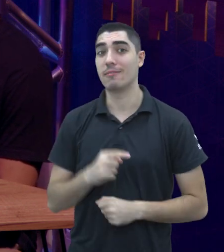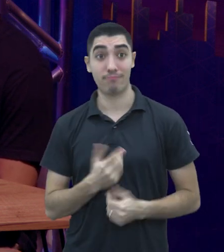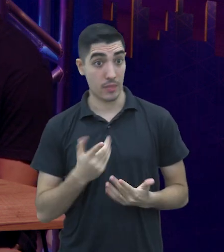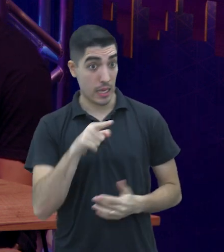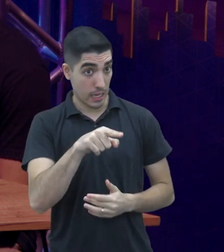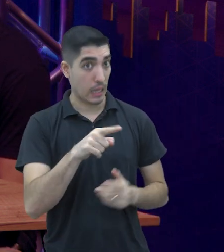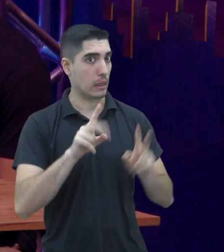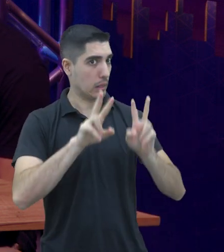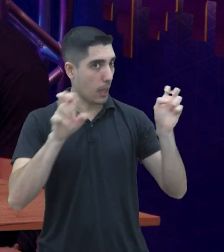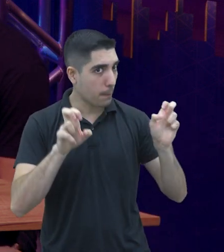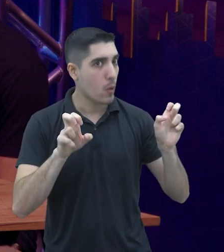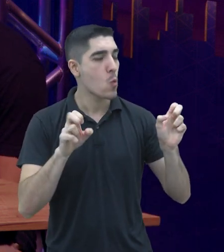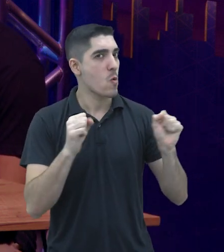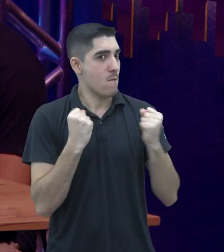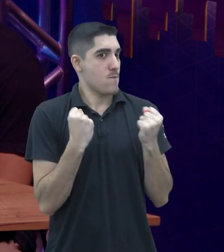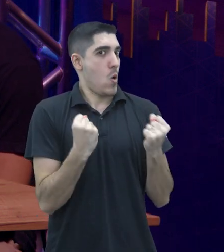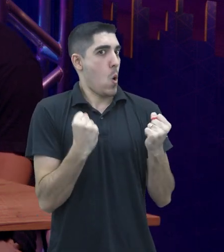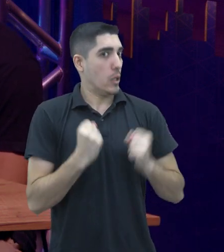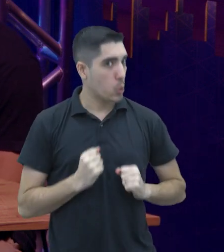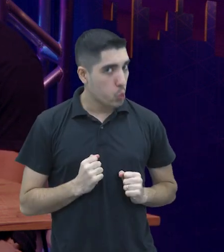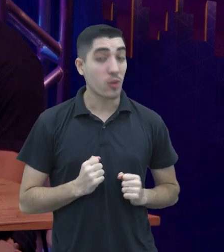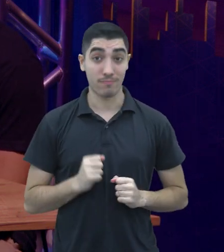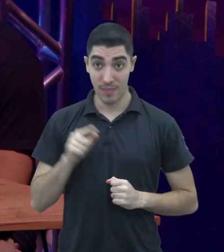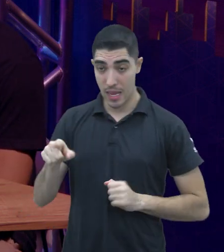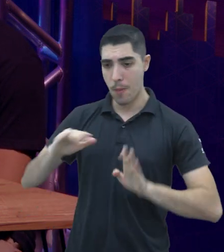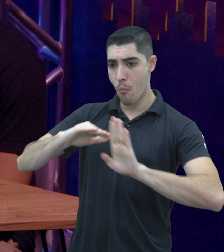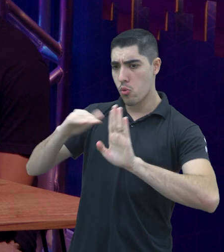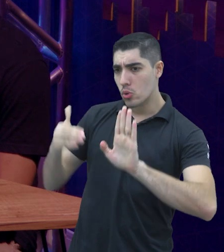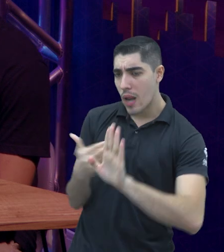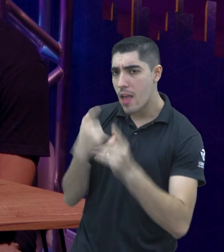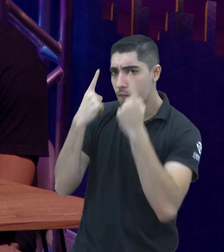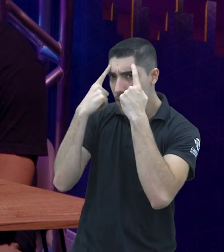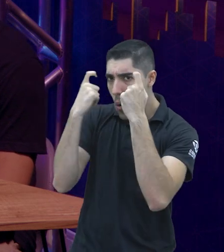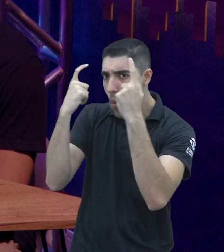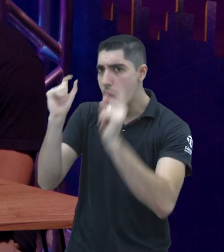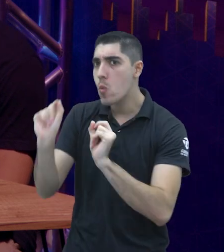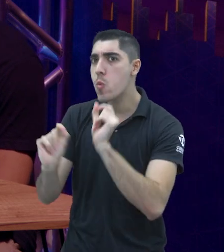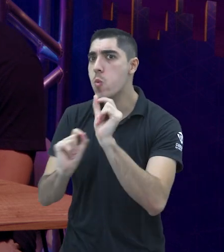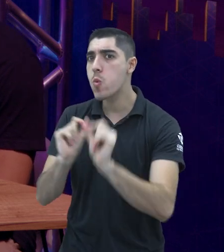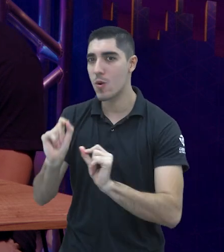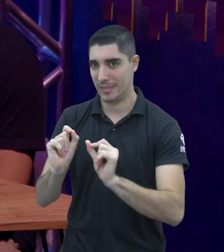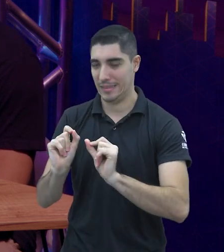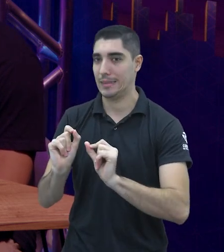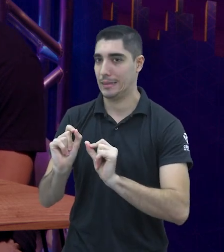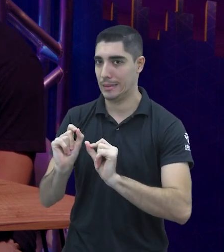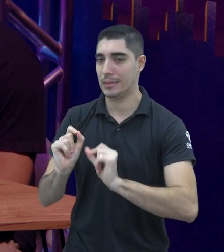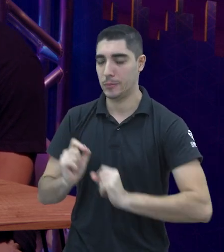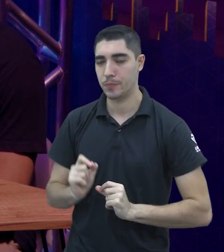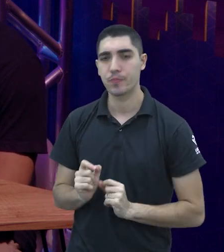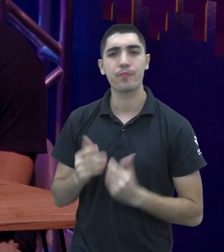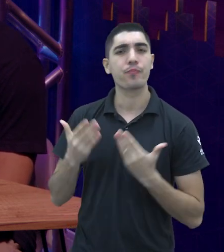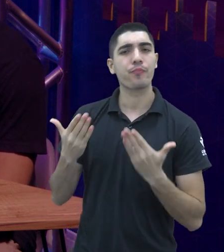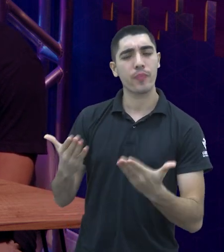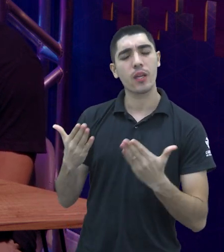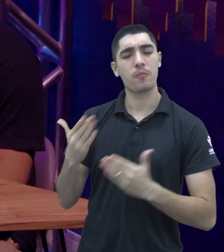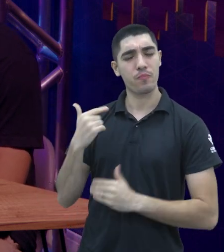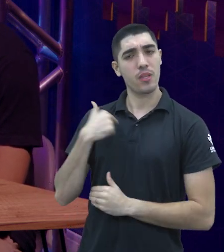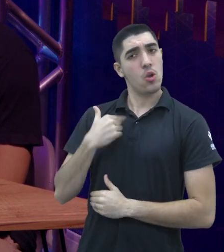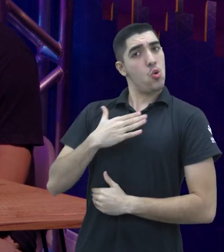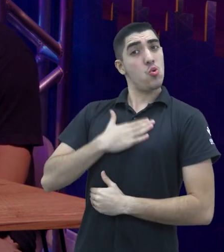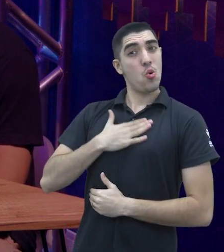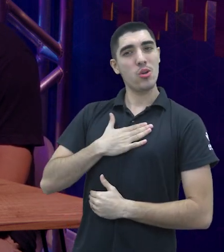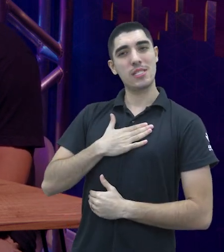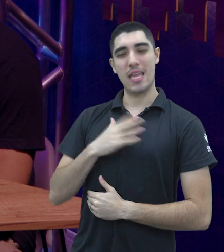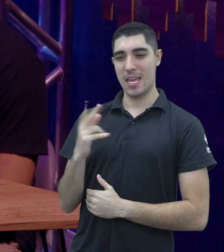tema potente, né? Um tema forte aí, Samuel. Raízes da violência, né? Pois é. E, Vicky, eu gostei muito